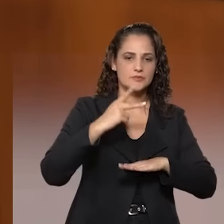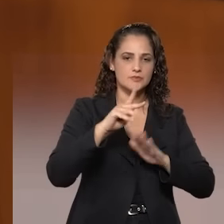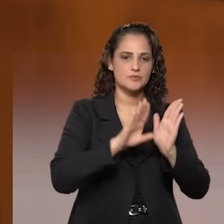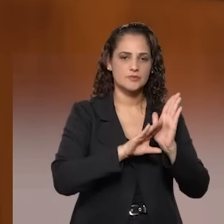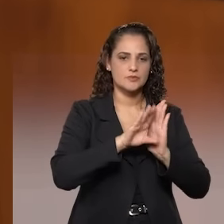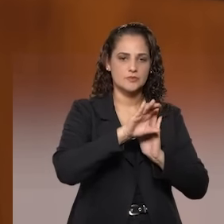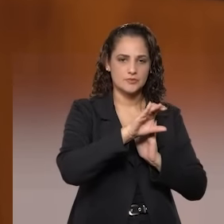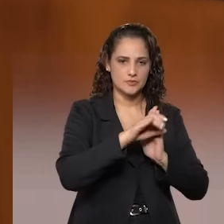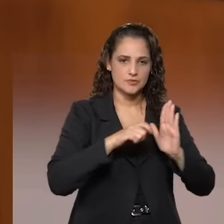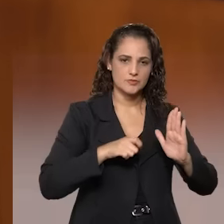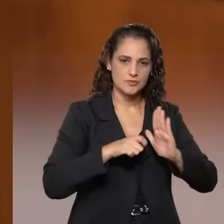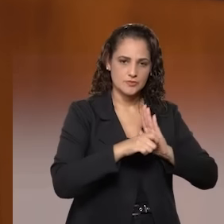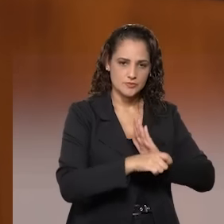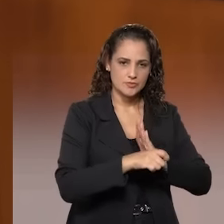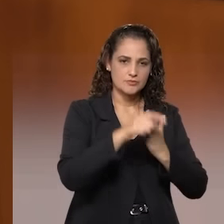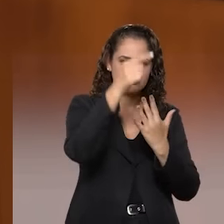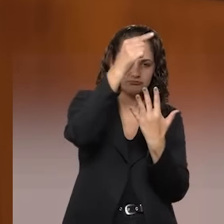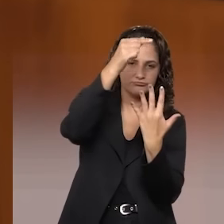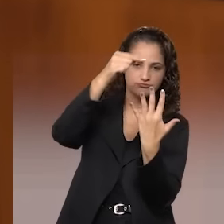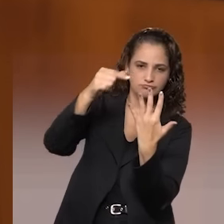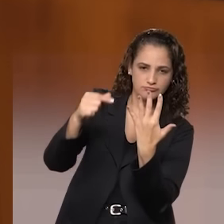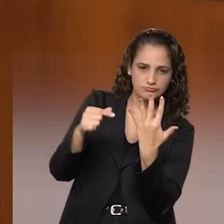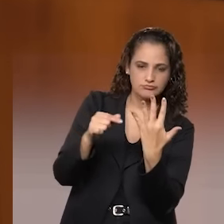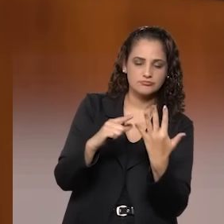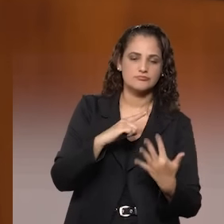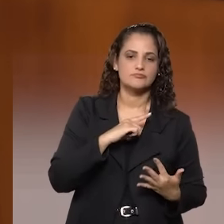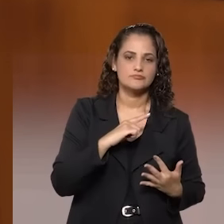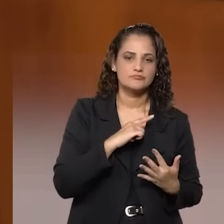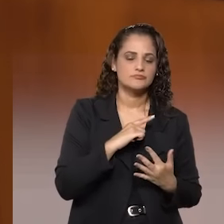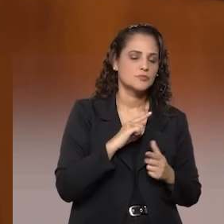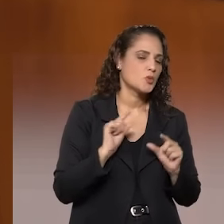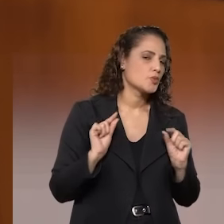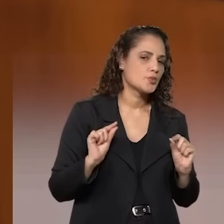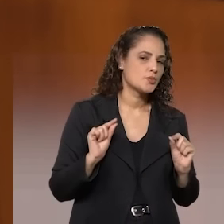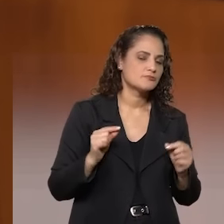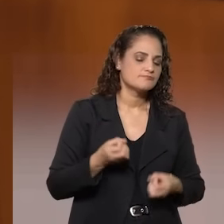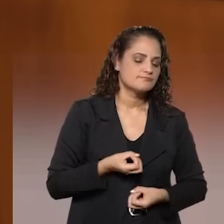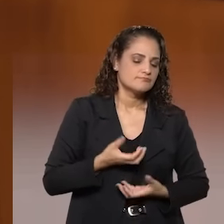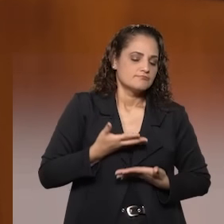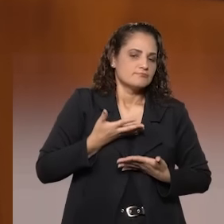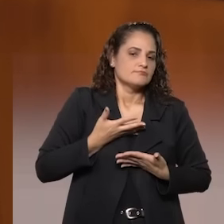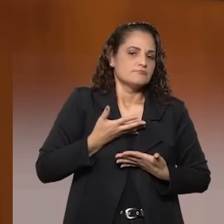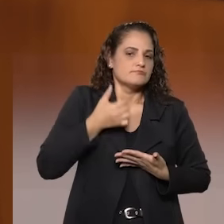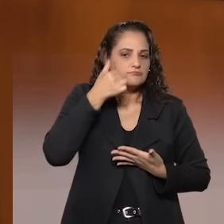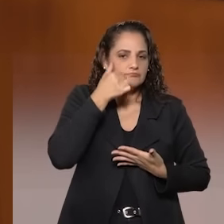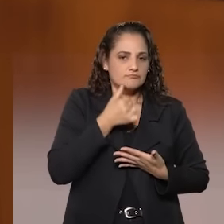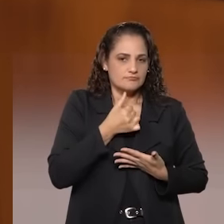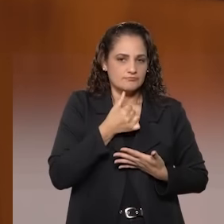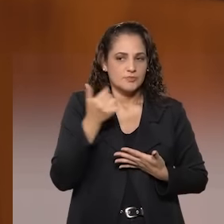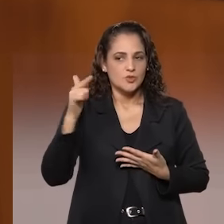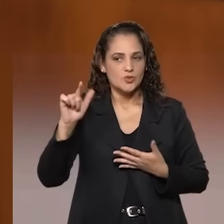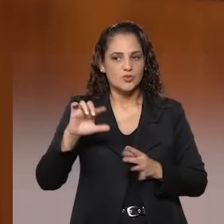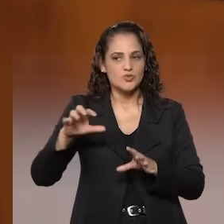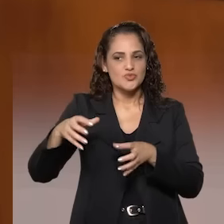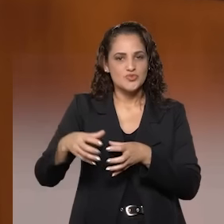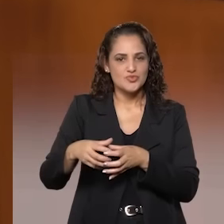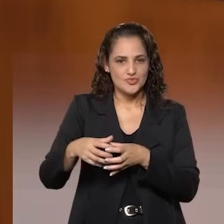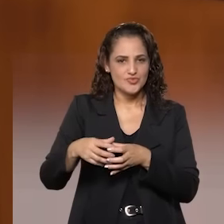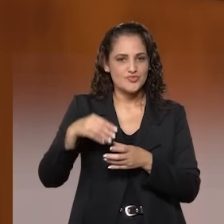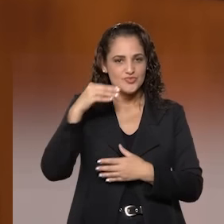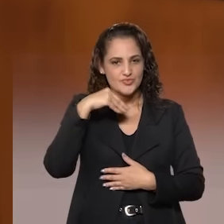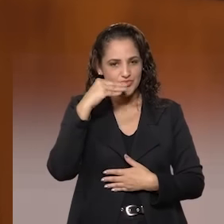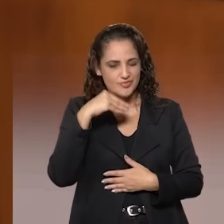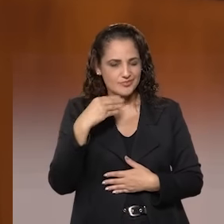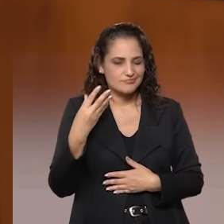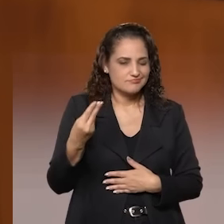contingente expressivo de mulheres e outros grupos vamos dizer assim minorizados representados no